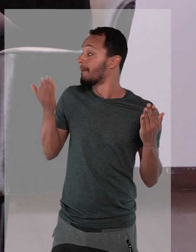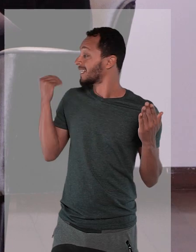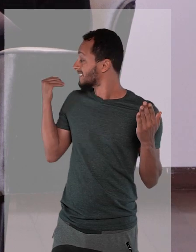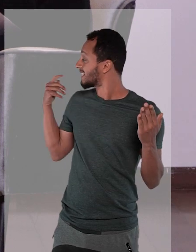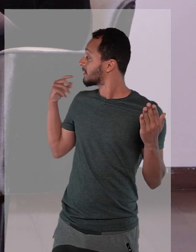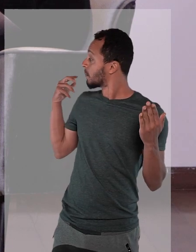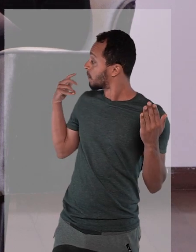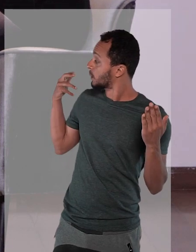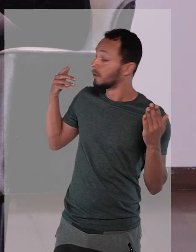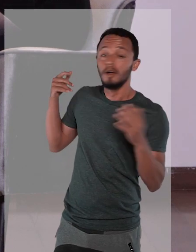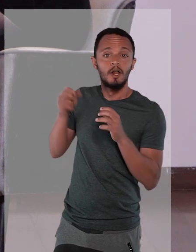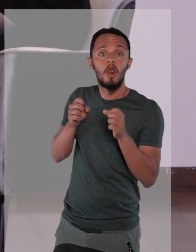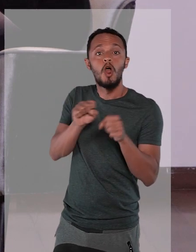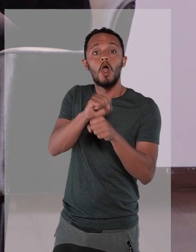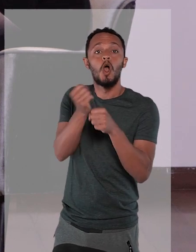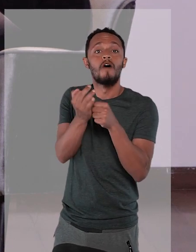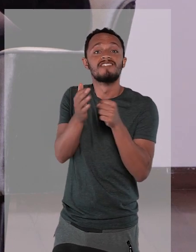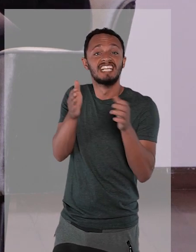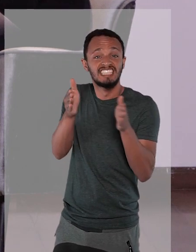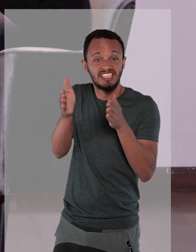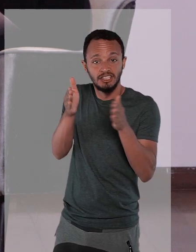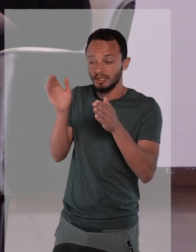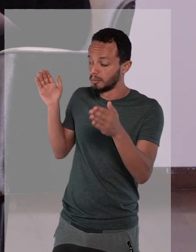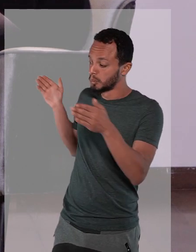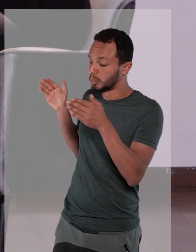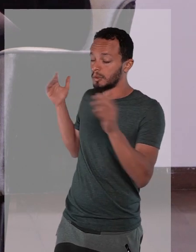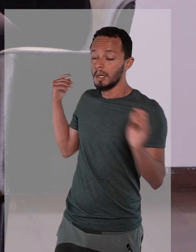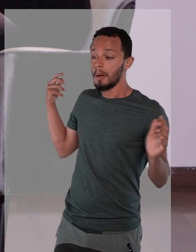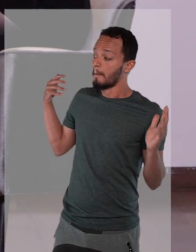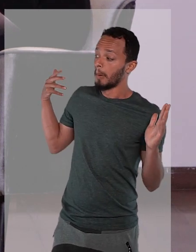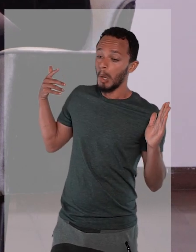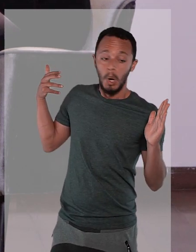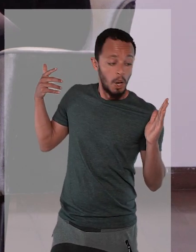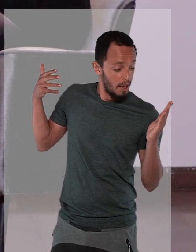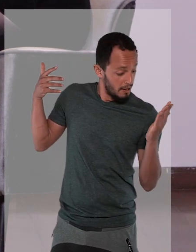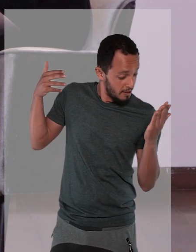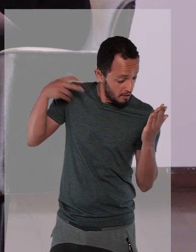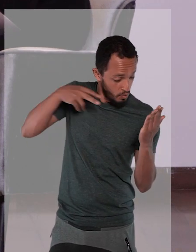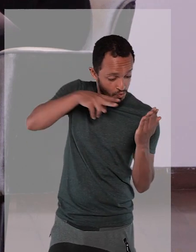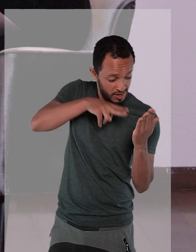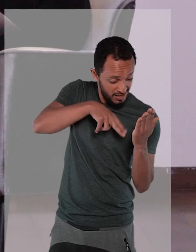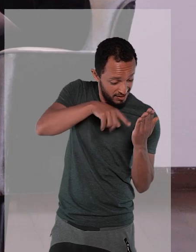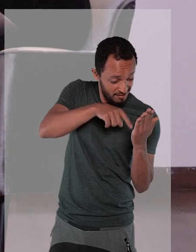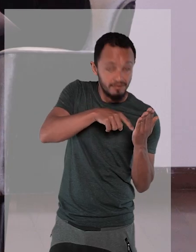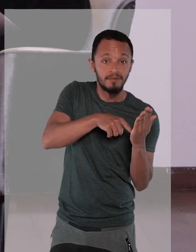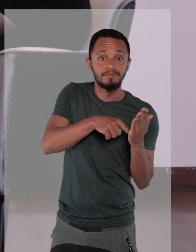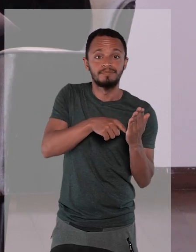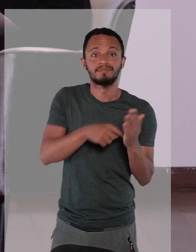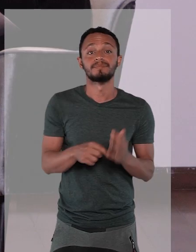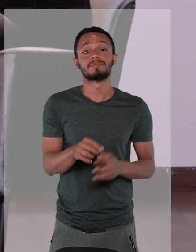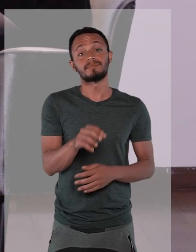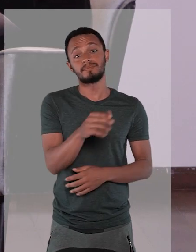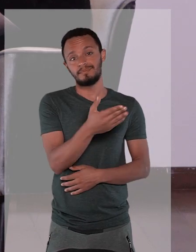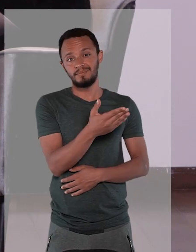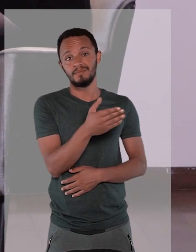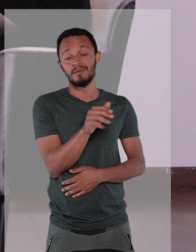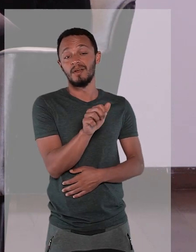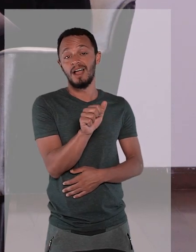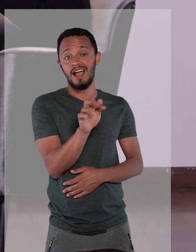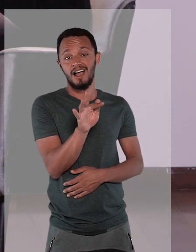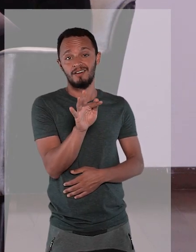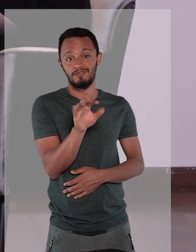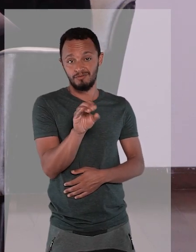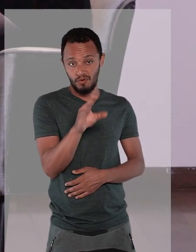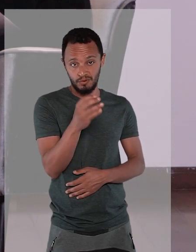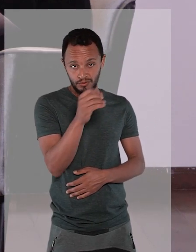essa pandemia de forma muito intensa, né? Com o Afonso, quase todo dia, 10 a 15 minutos